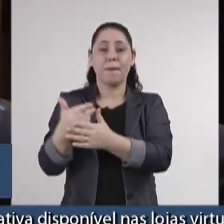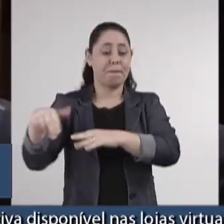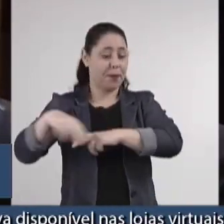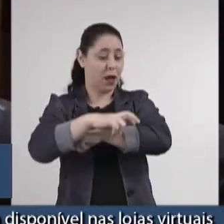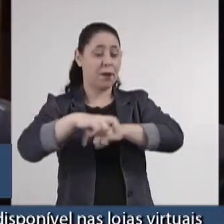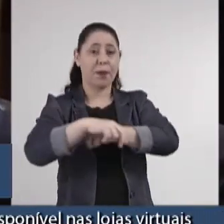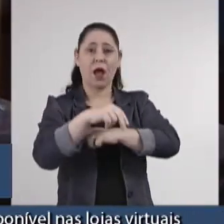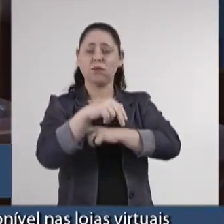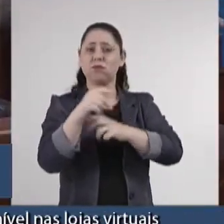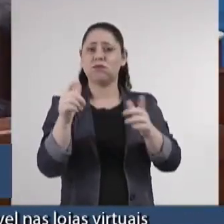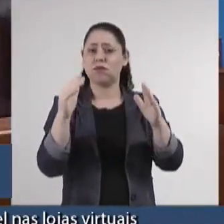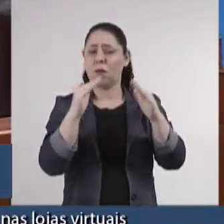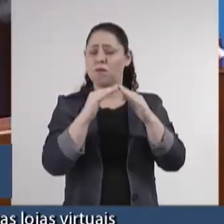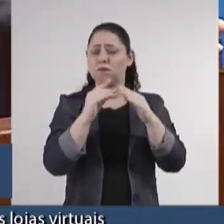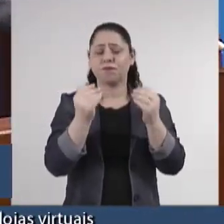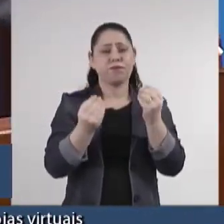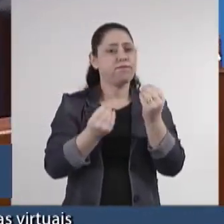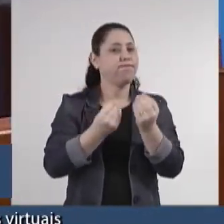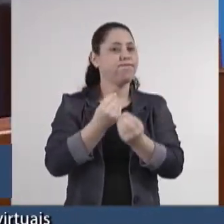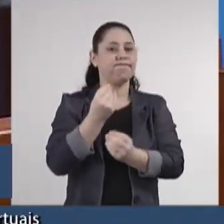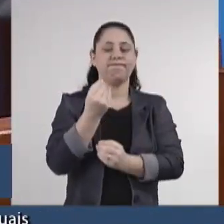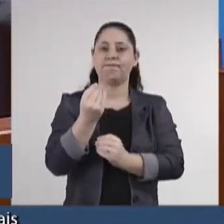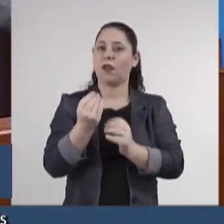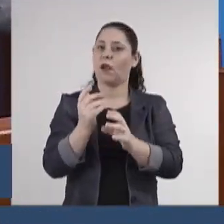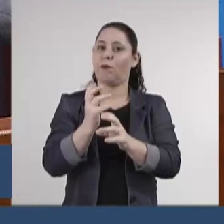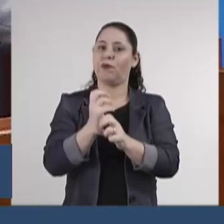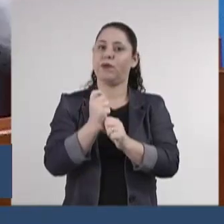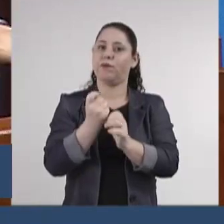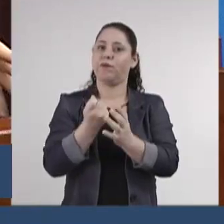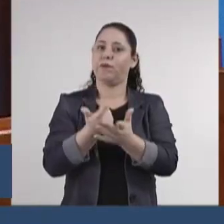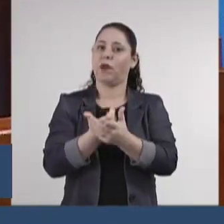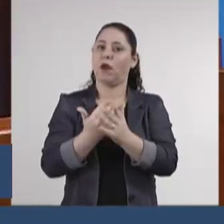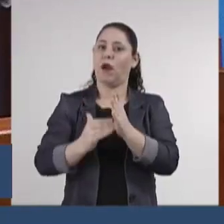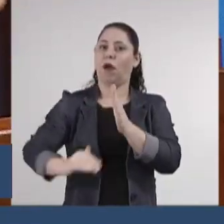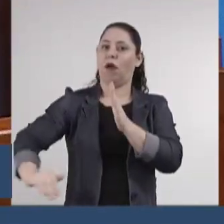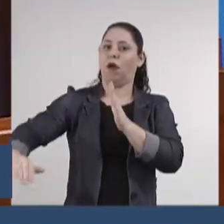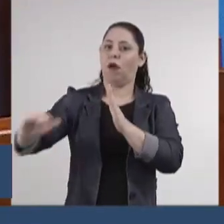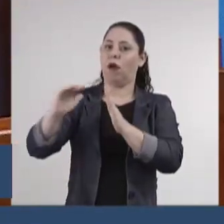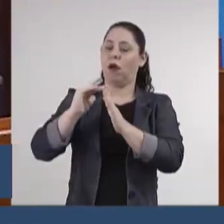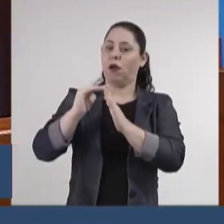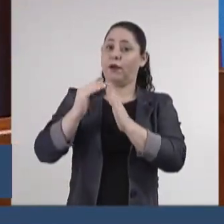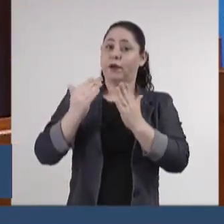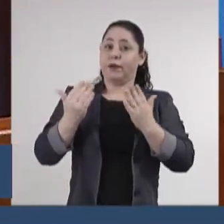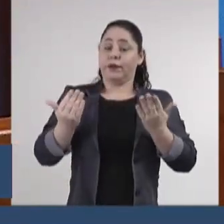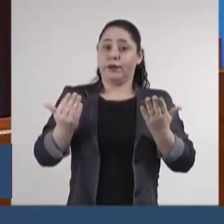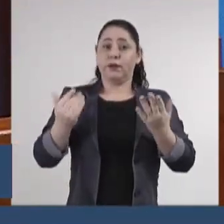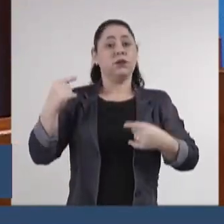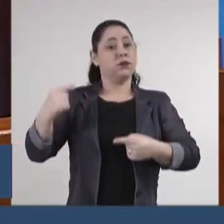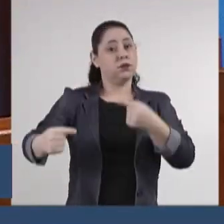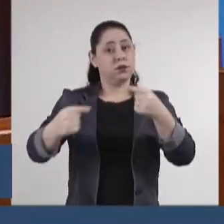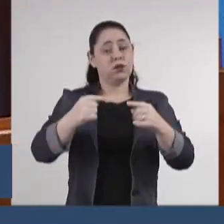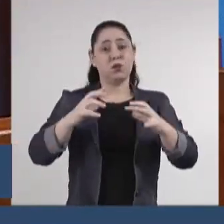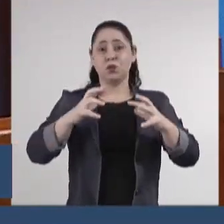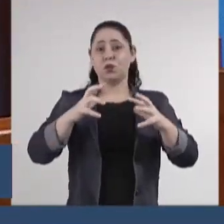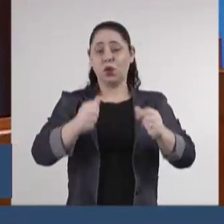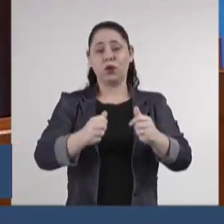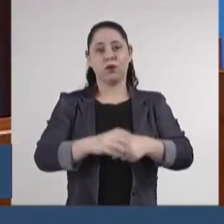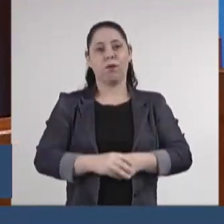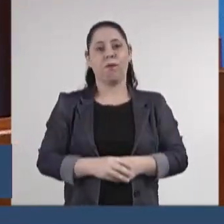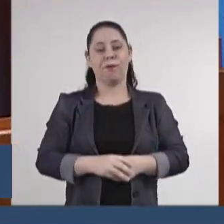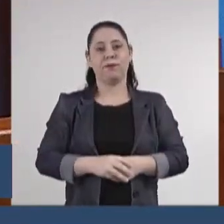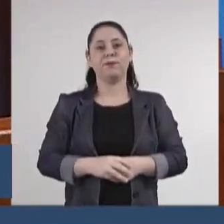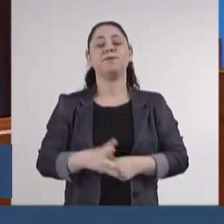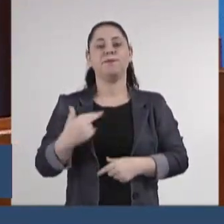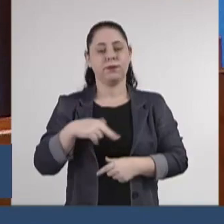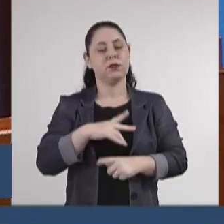de pedágio. Então, é um valor extremamente alto, essa considerável. Então, essas discussões todas, nós